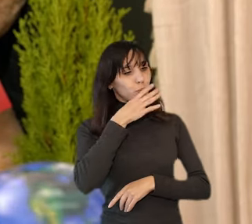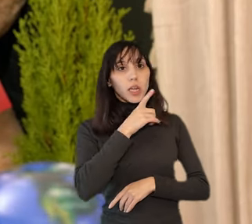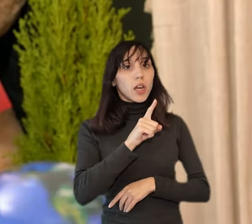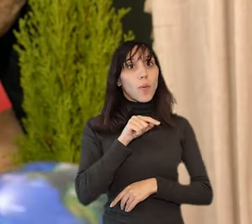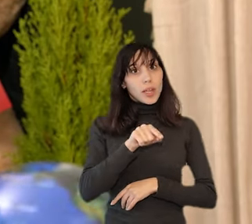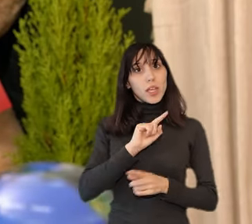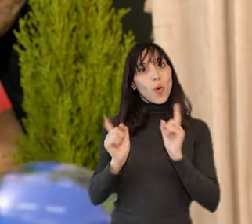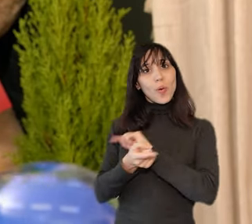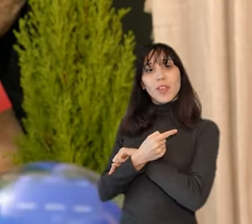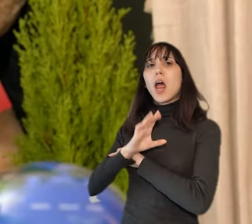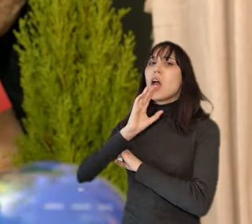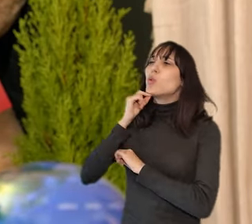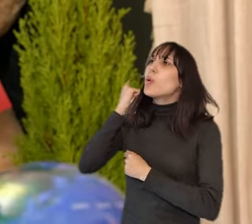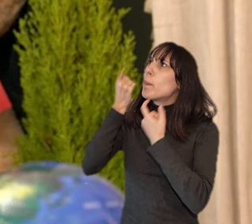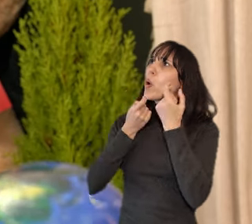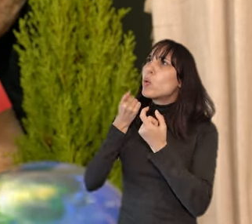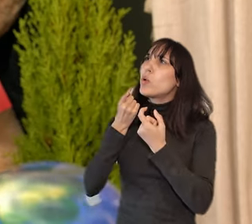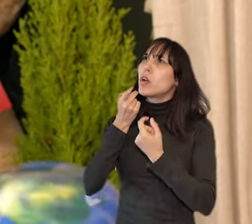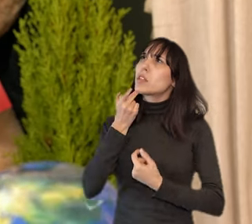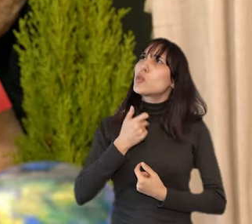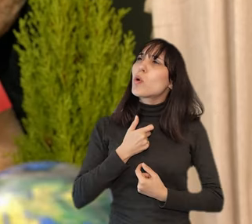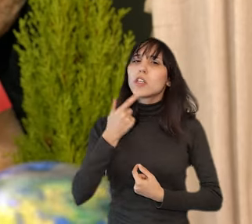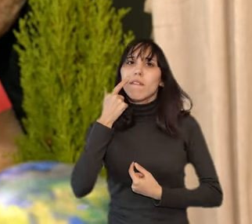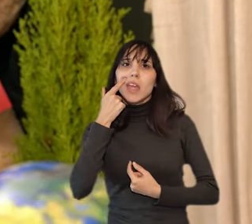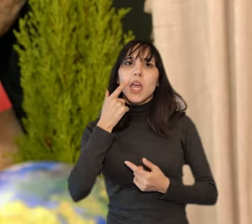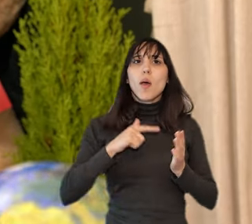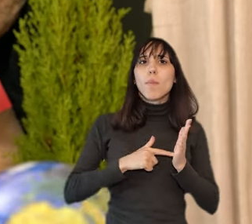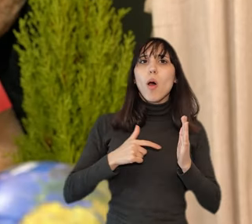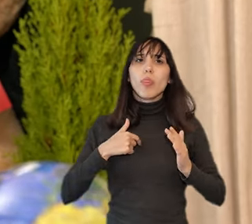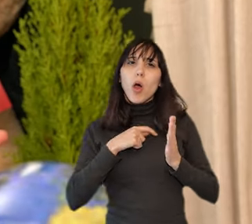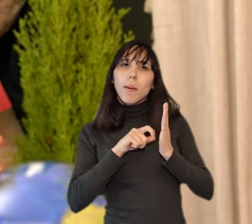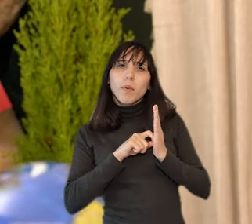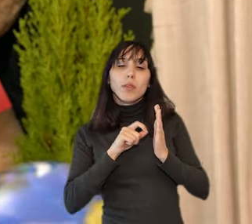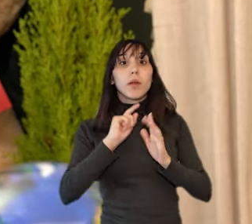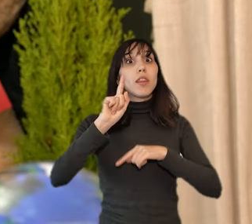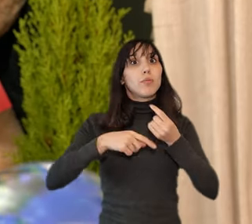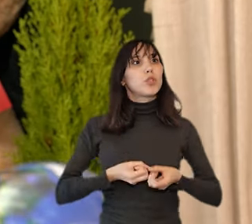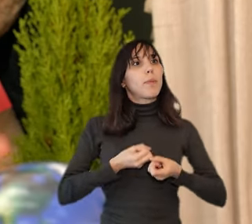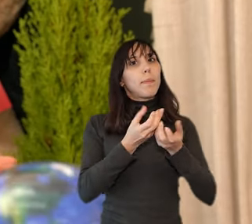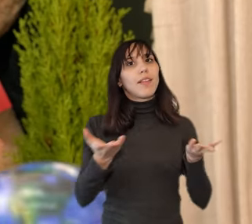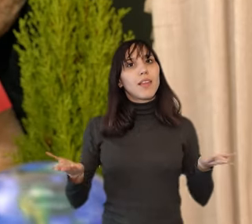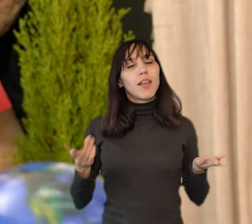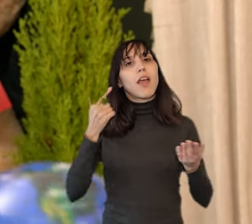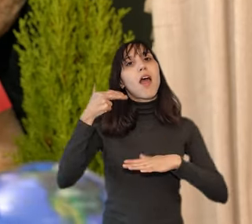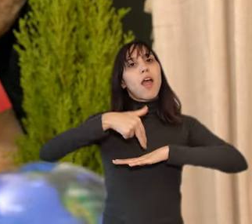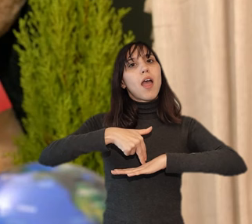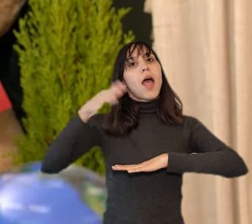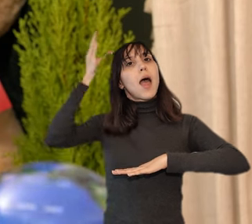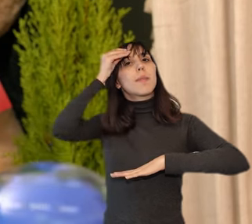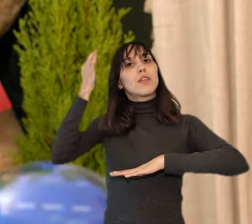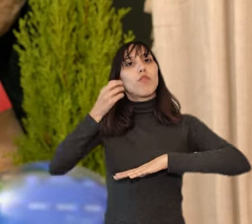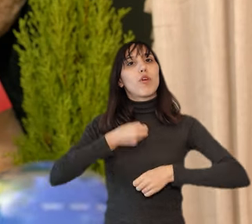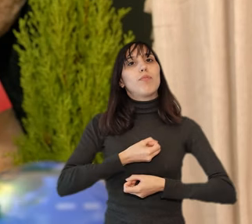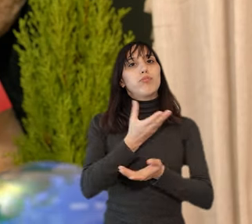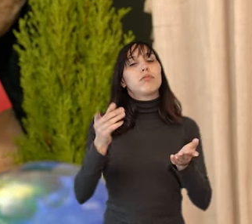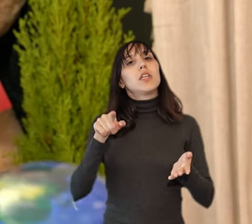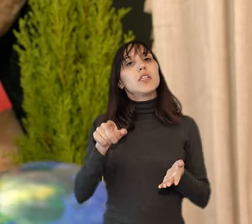não é e faz a experiência e e faz os seu os seus apontamentos E no fim partilha faz uma apresentação daquilo que que aprendeu portanto é um